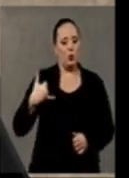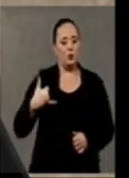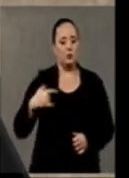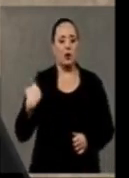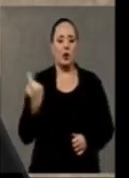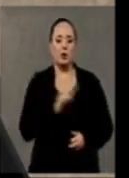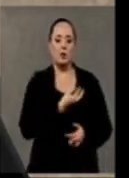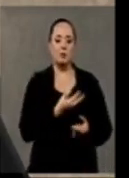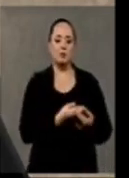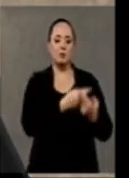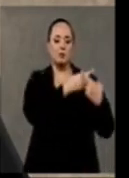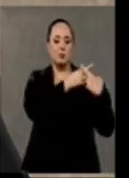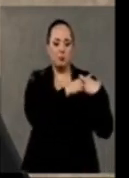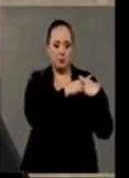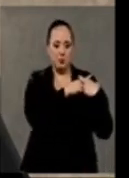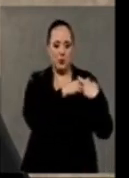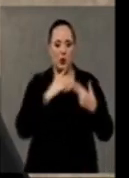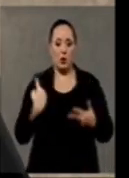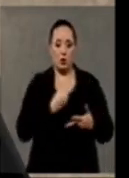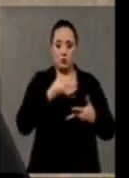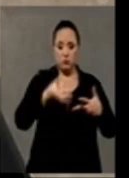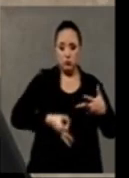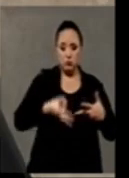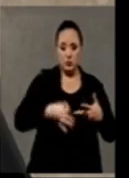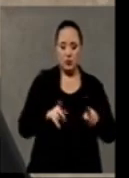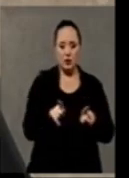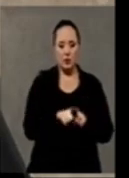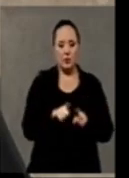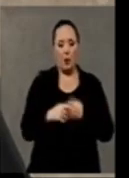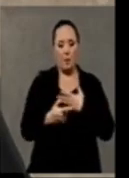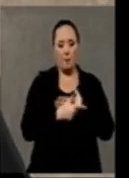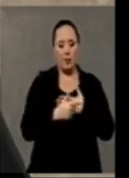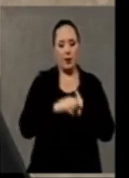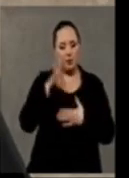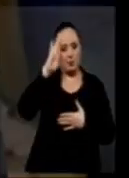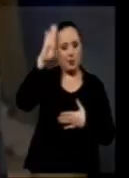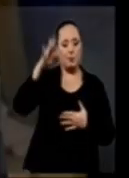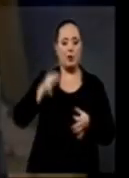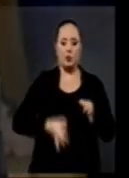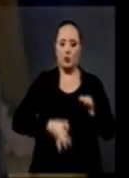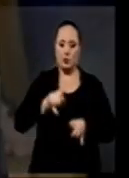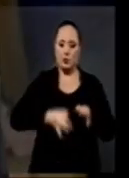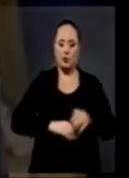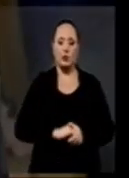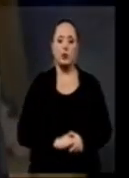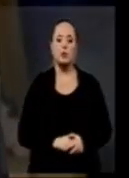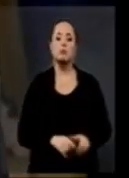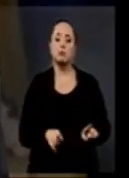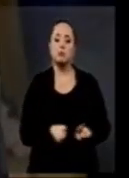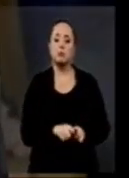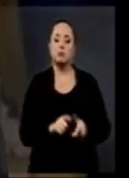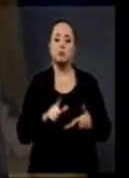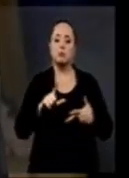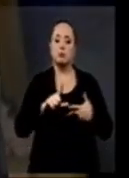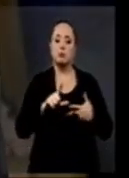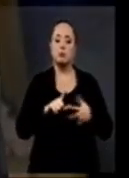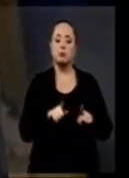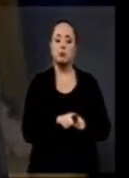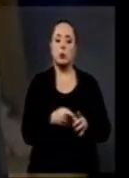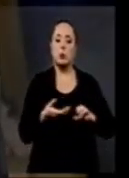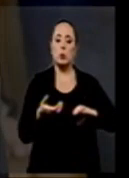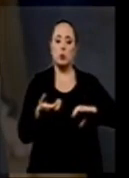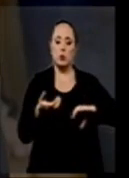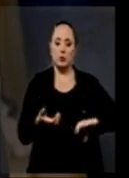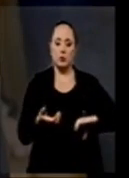ombros nós poder judiciário e as funções essenciais à justiça também o poder legislativo congresso nacional